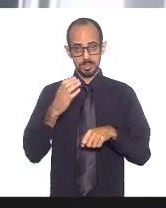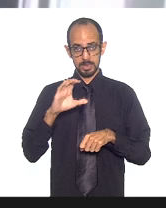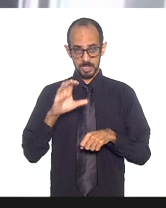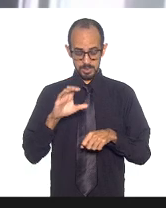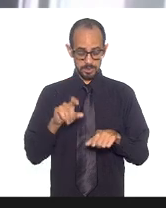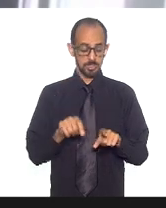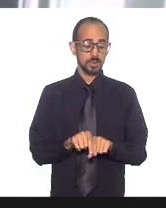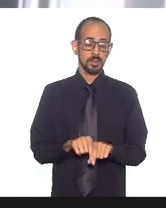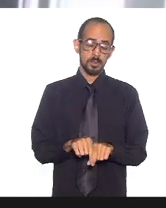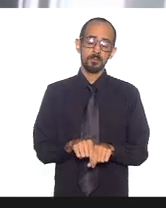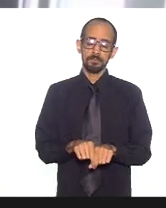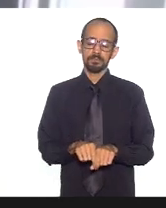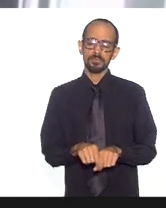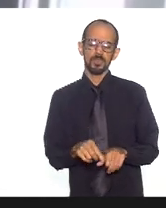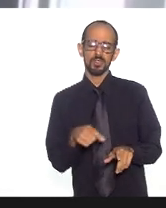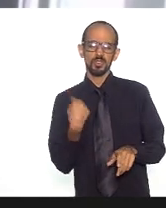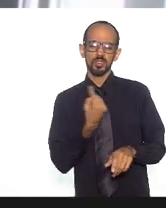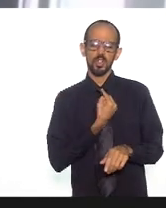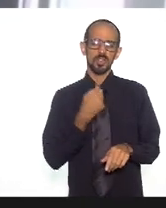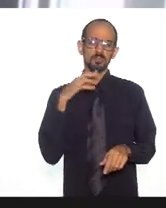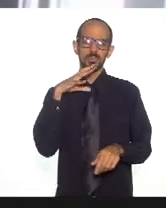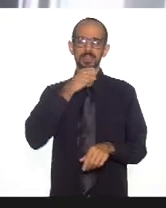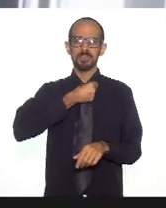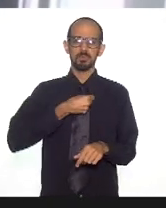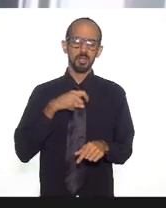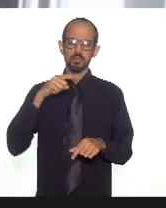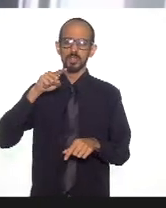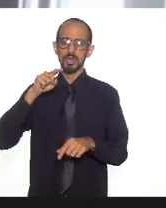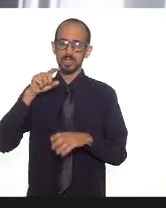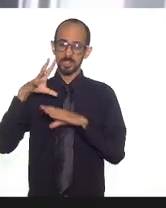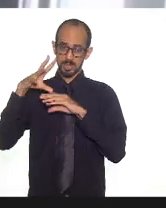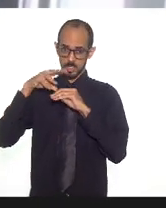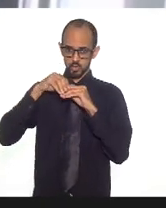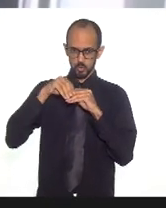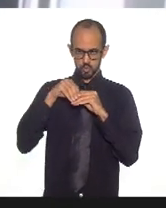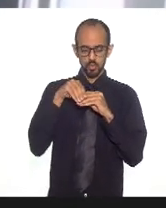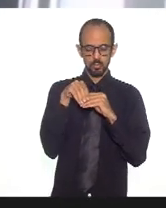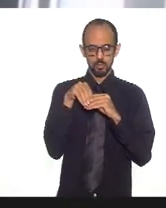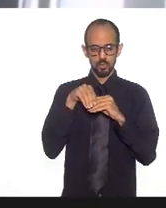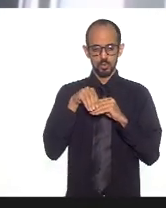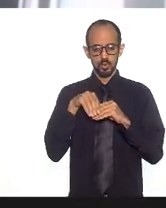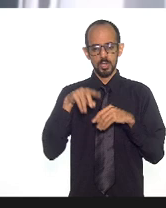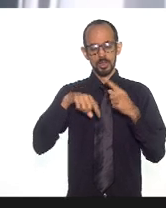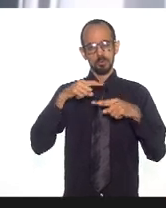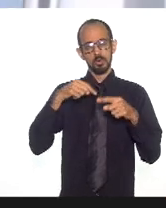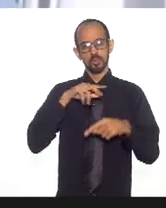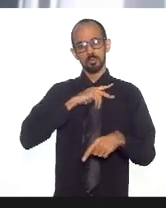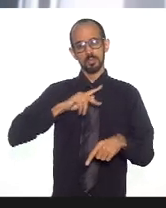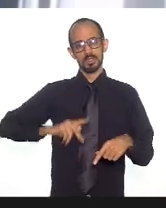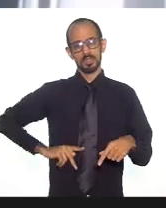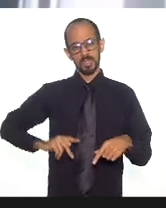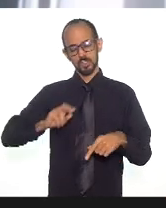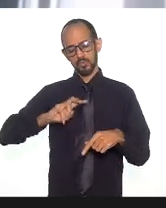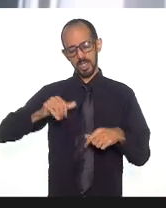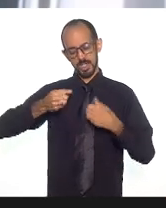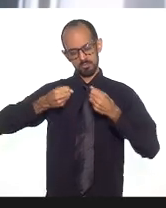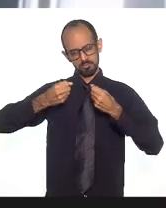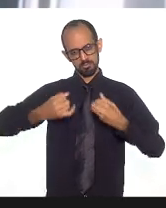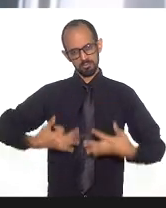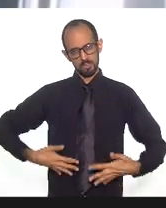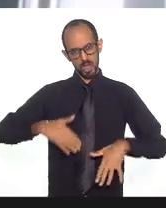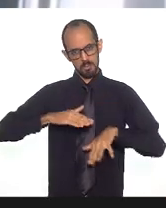como a gente percebe, eu faço aqui um resumo muito sumário, né, e certamente o presidente fará isso com muito mais detalhamento, é